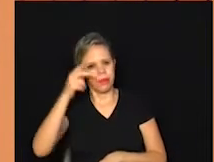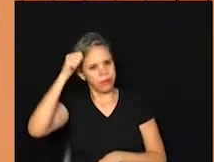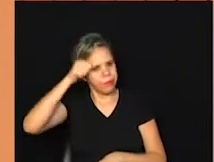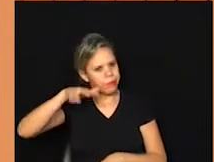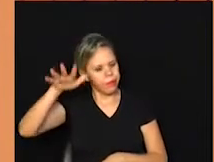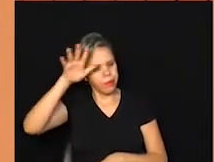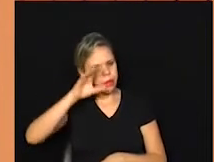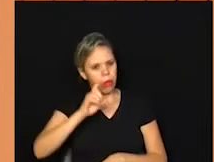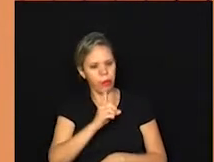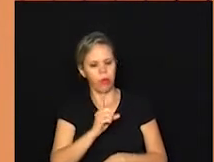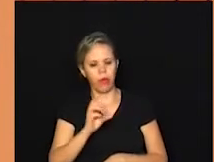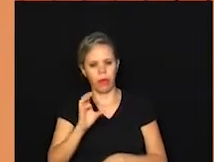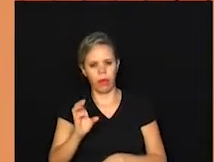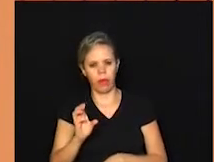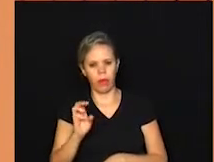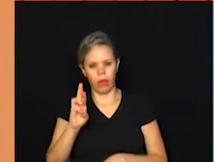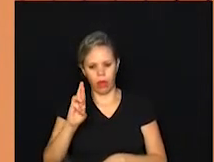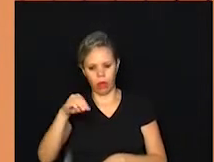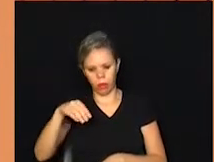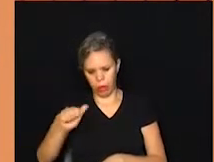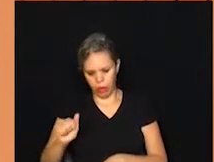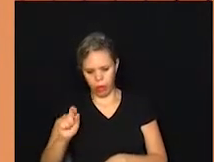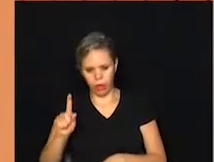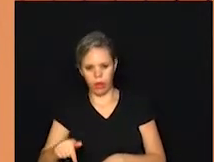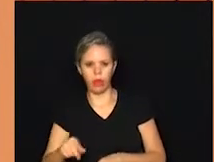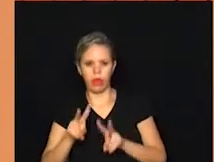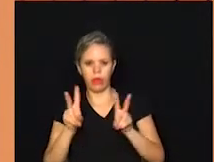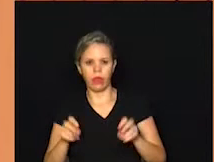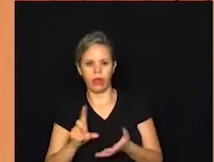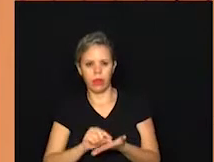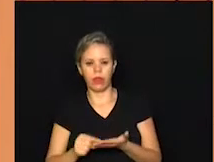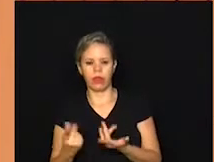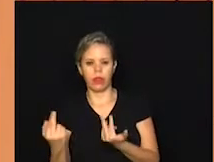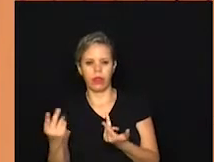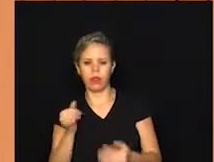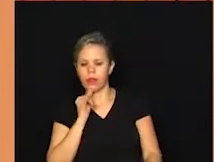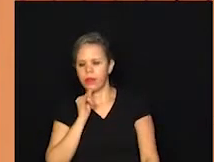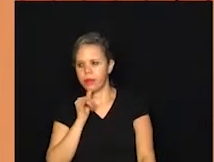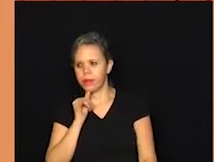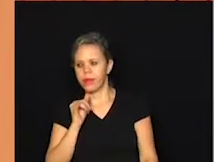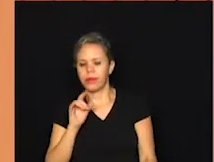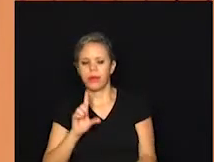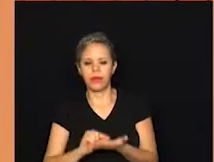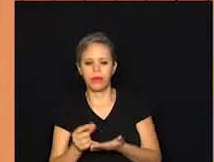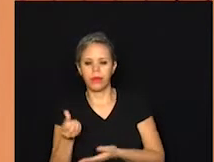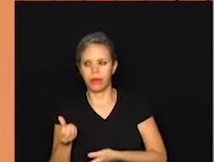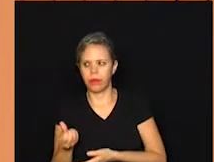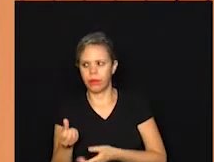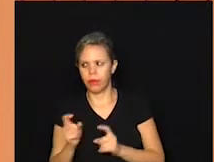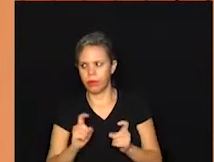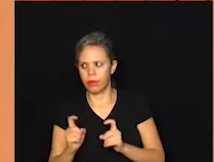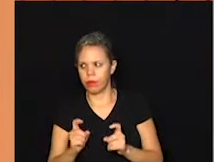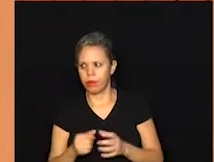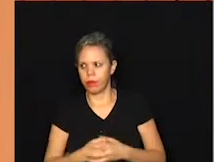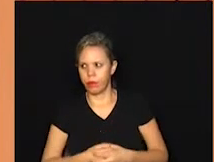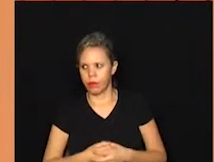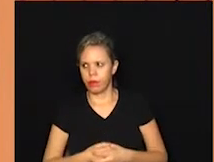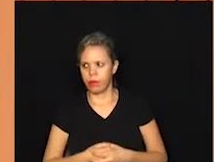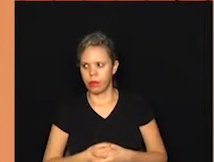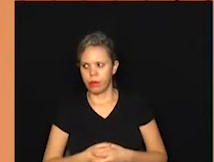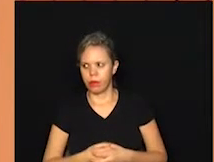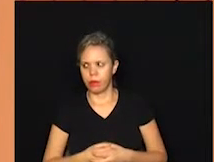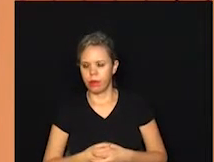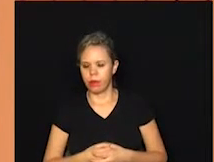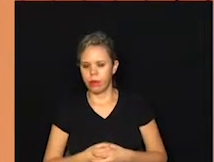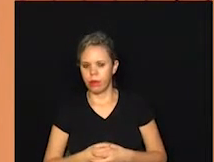da CRMA, que diz que é sobre o mesmo artigo, né, com relação ao artigo 6º, na seção 5, que as sessões